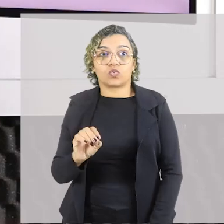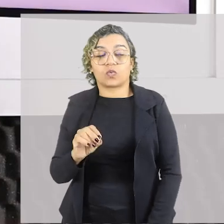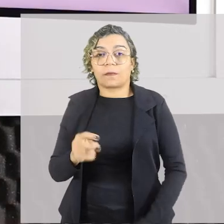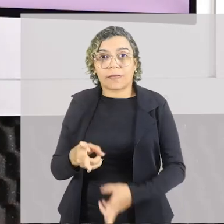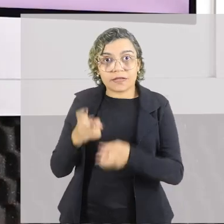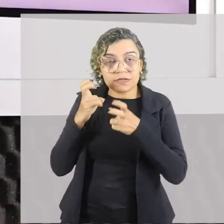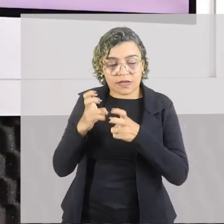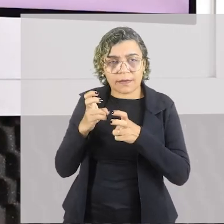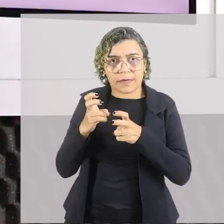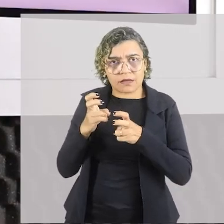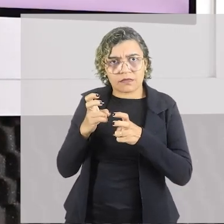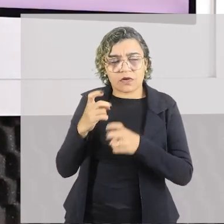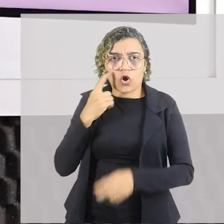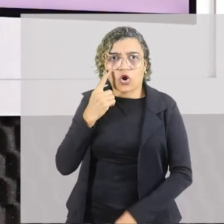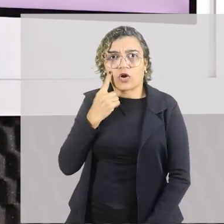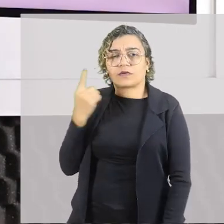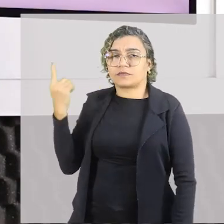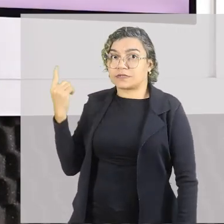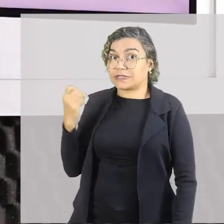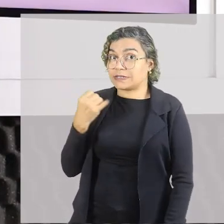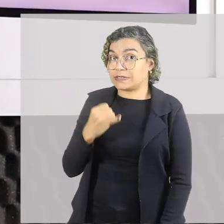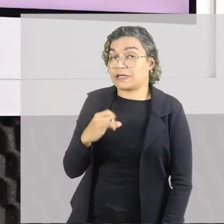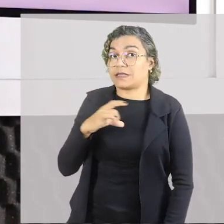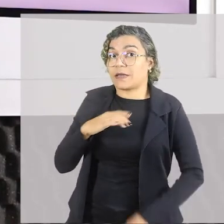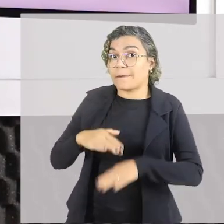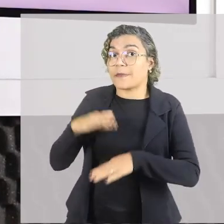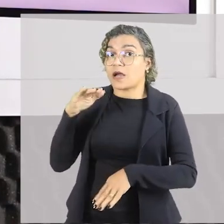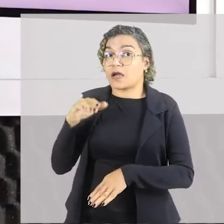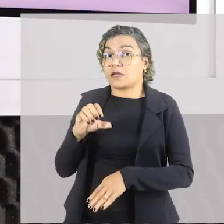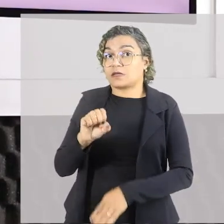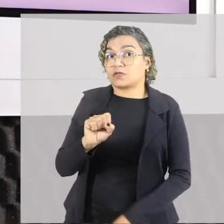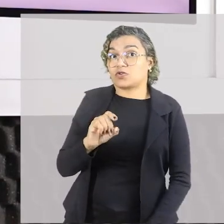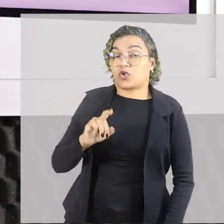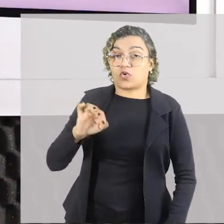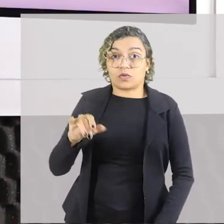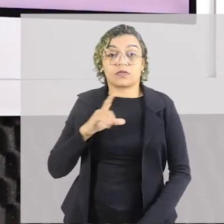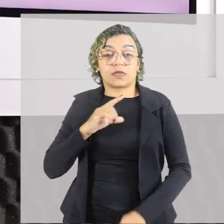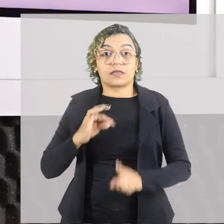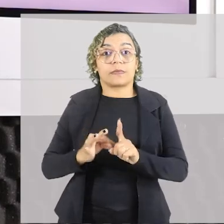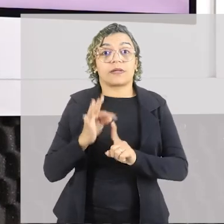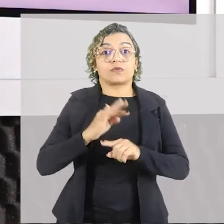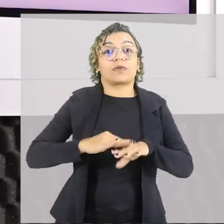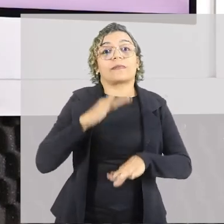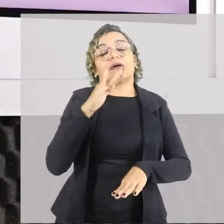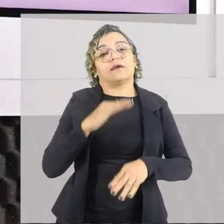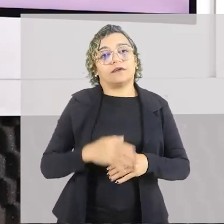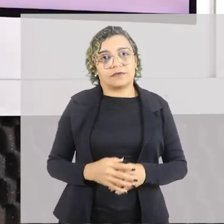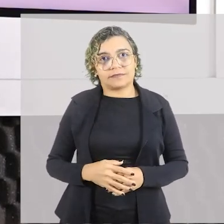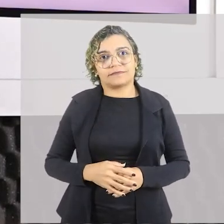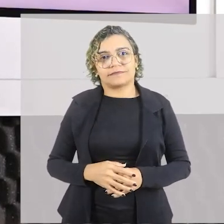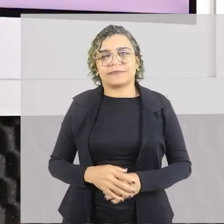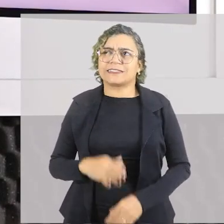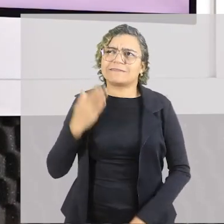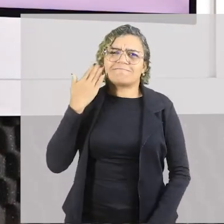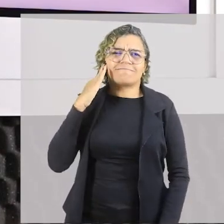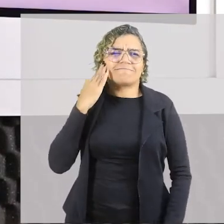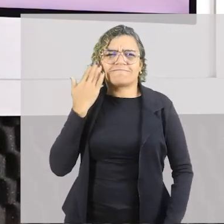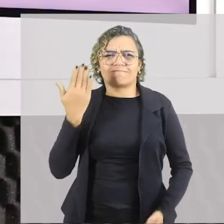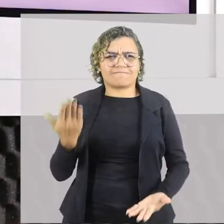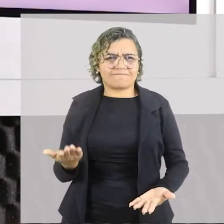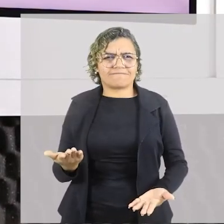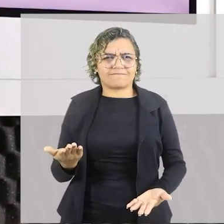C tem mais soluto? Então, se ele tem mais soluto, ele tem a maior temperatura de ebulição. Eu não entendi.